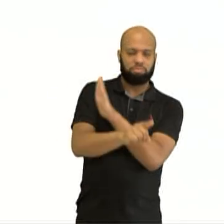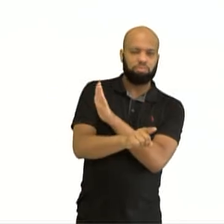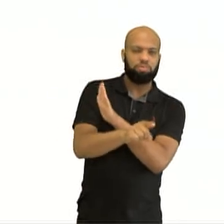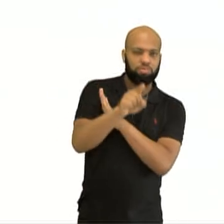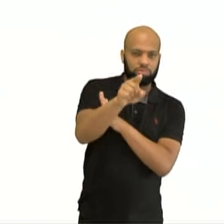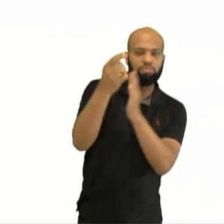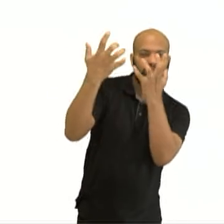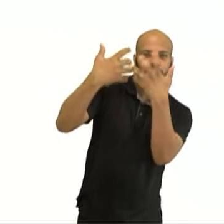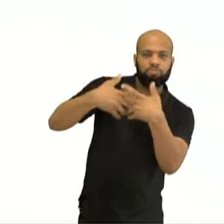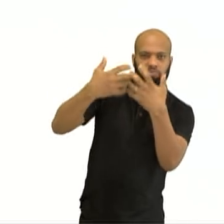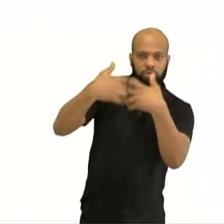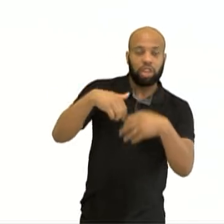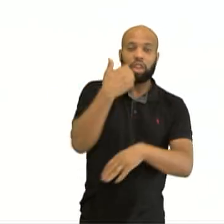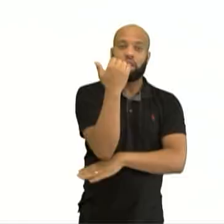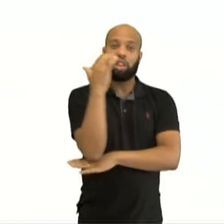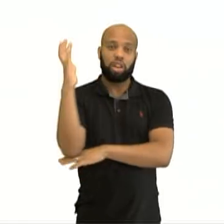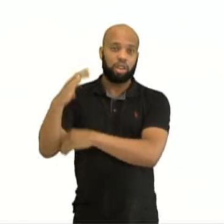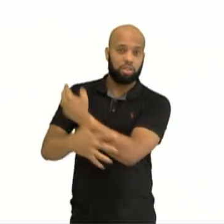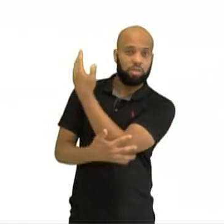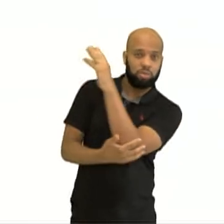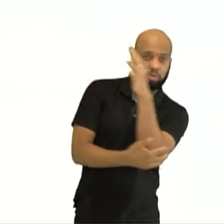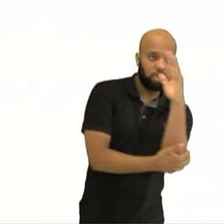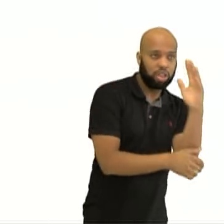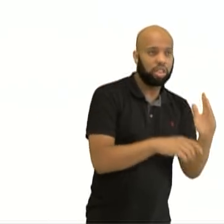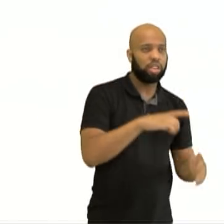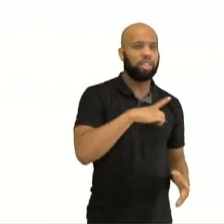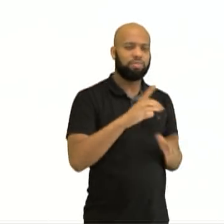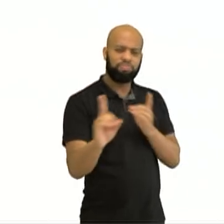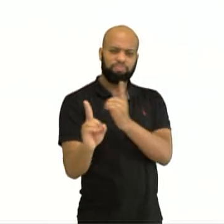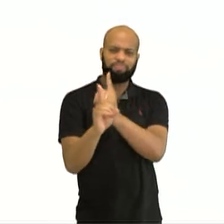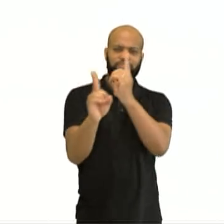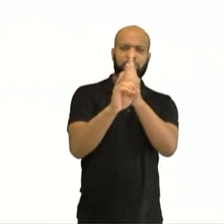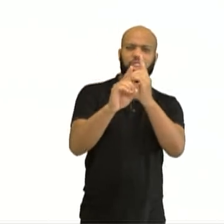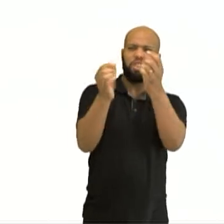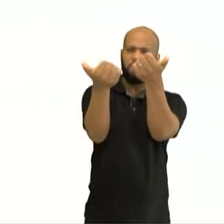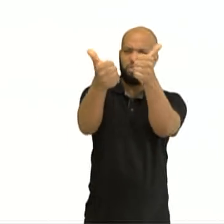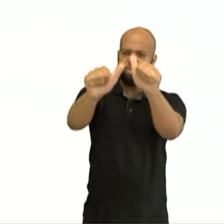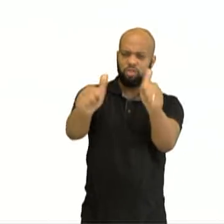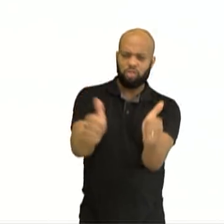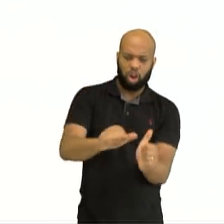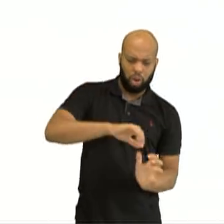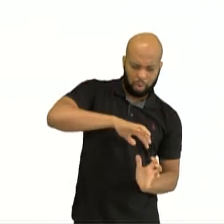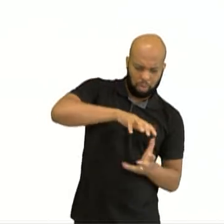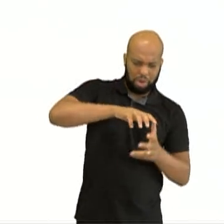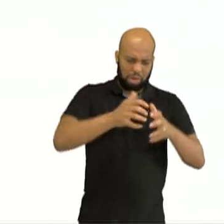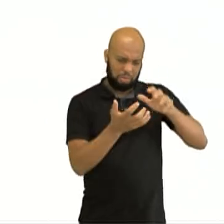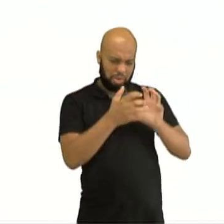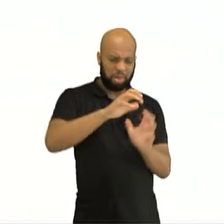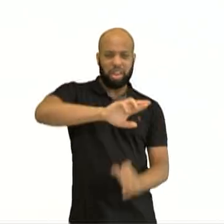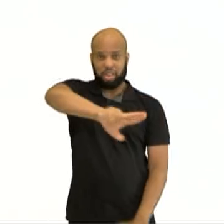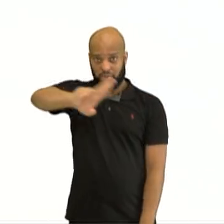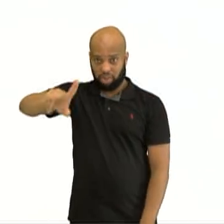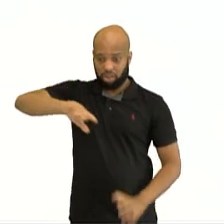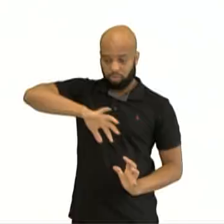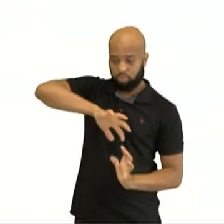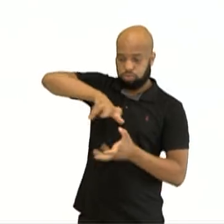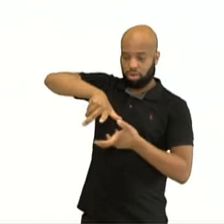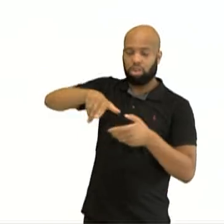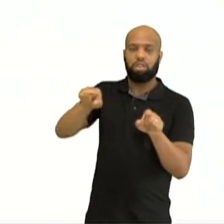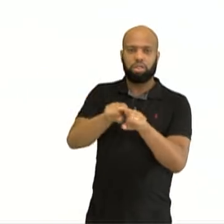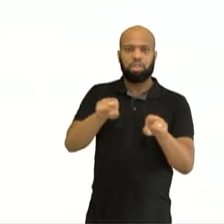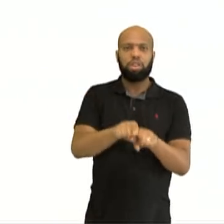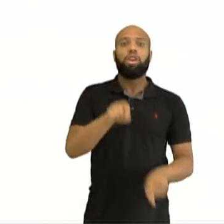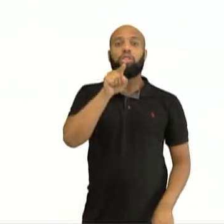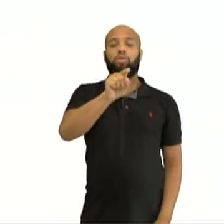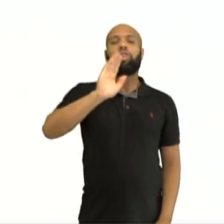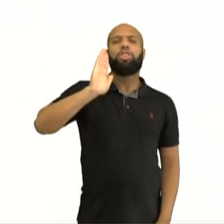você. Na natureza, encontramos várias formas e no nosso planeta não vai ser diferente. Você já